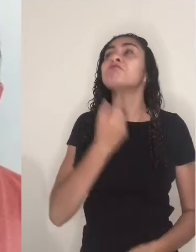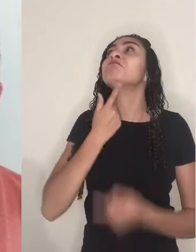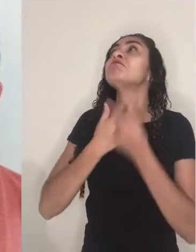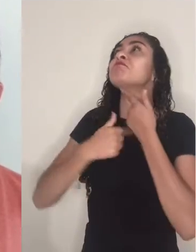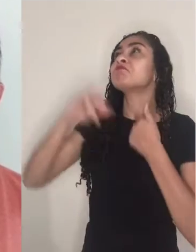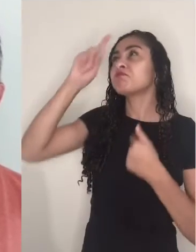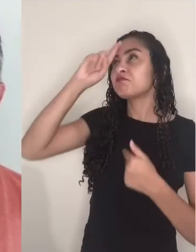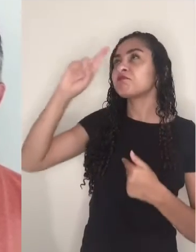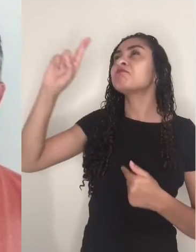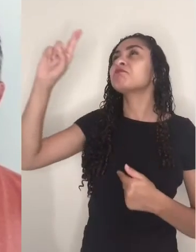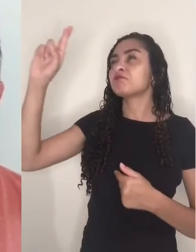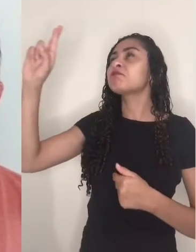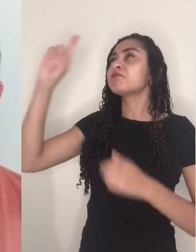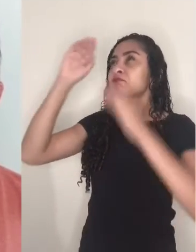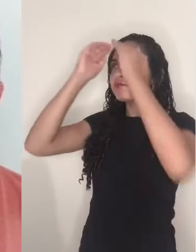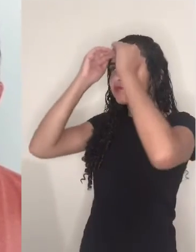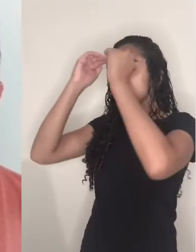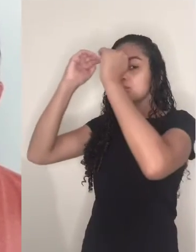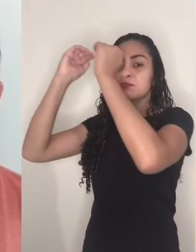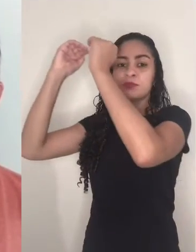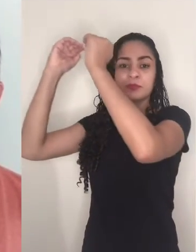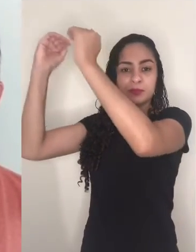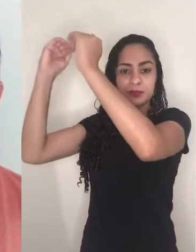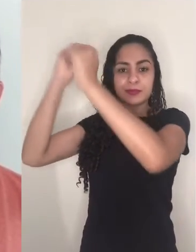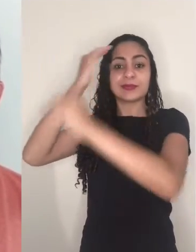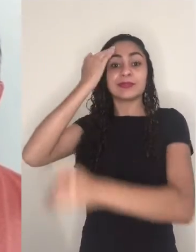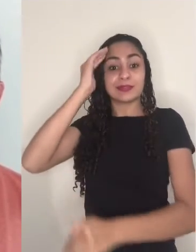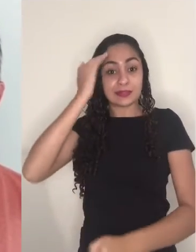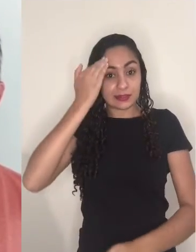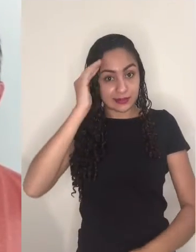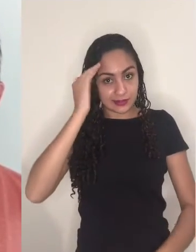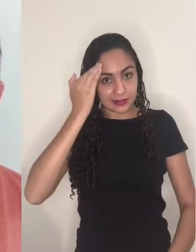dele, porém cientes de que estamos